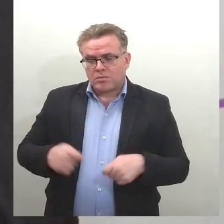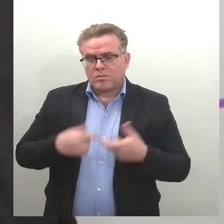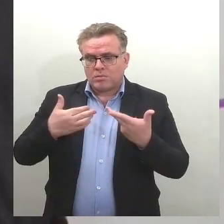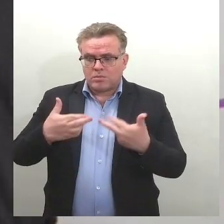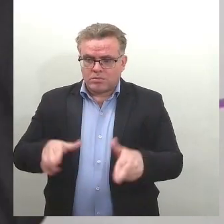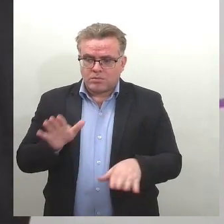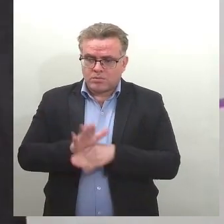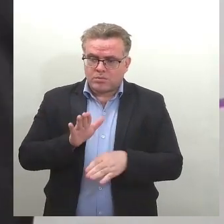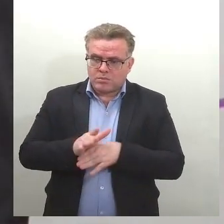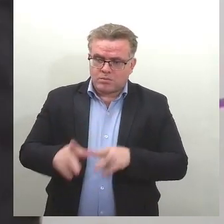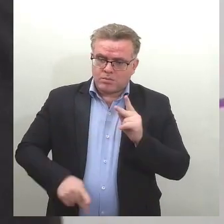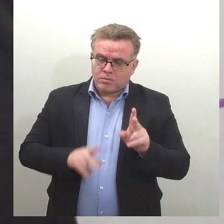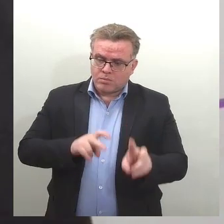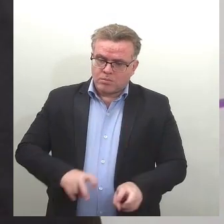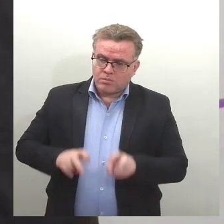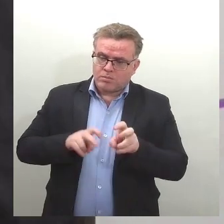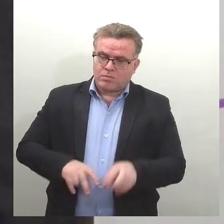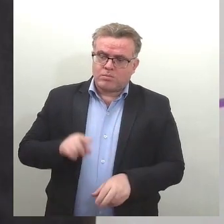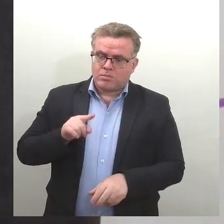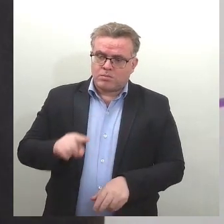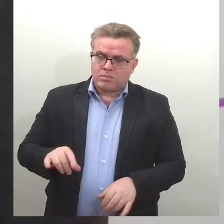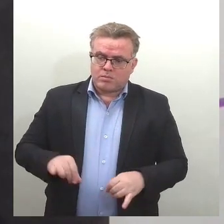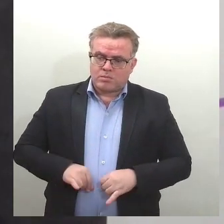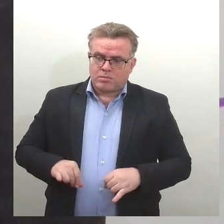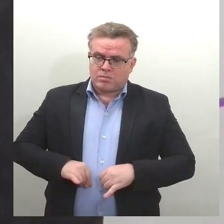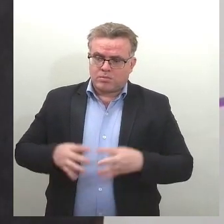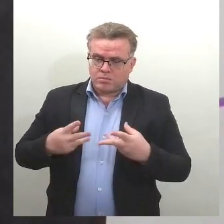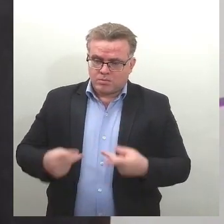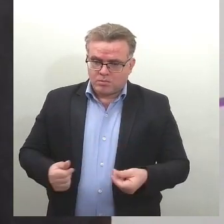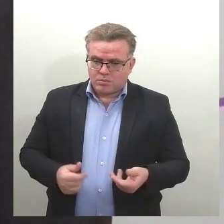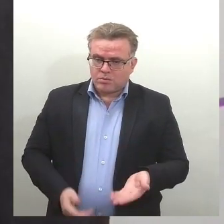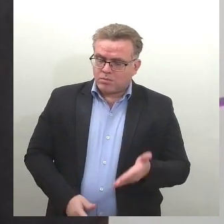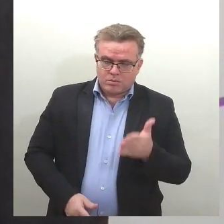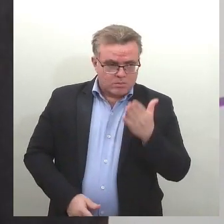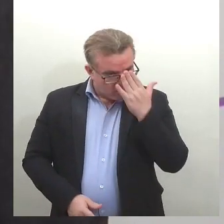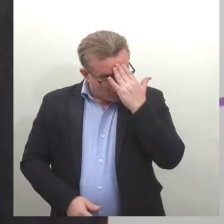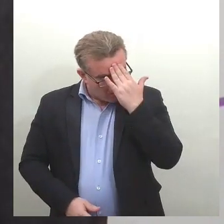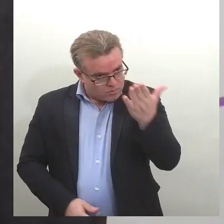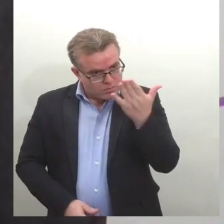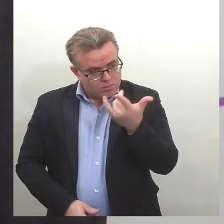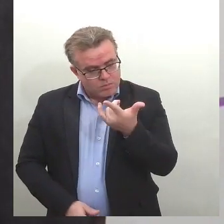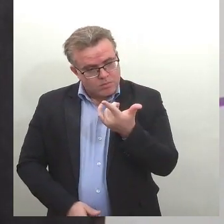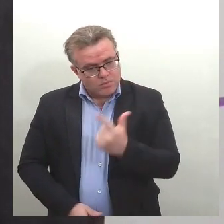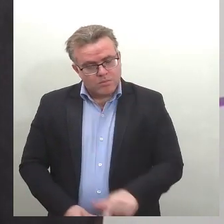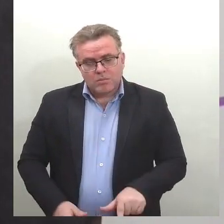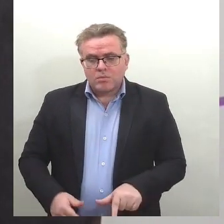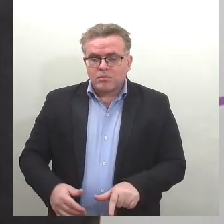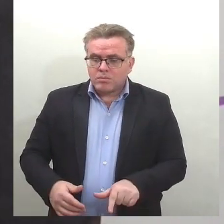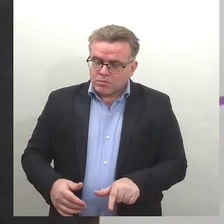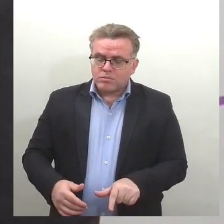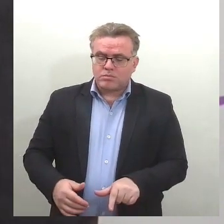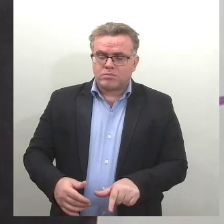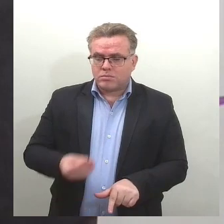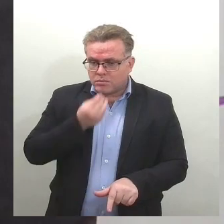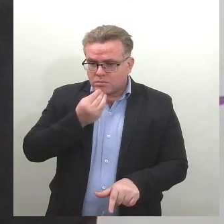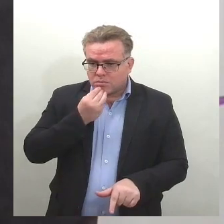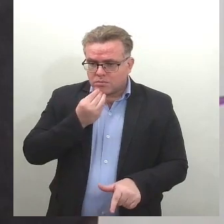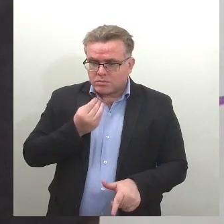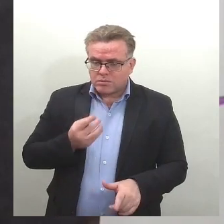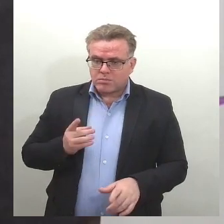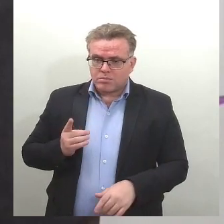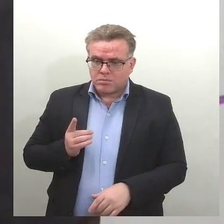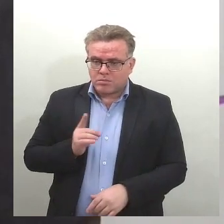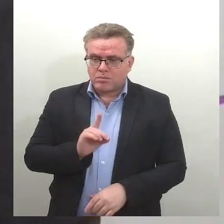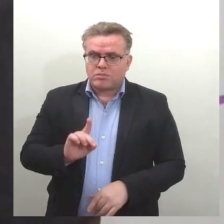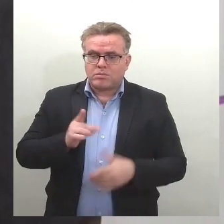com a questão da falta de água, viu? Eu é que agradeço mais uma vez a oportunidade aqui da TV Alese. Um abraço para todos vocês que compõem a